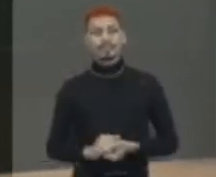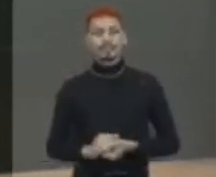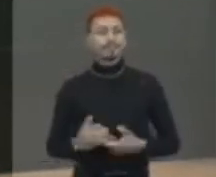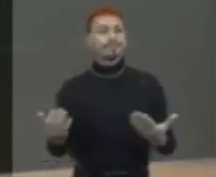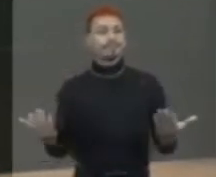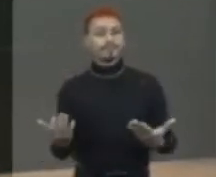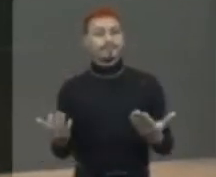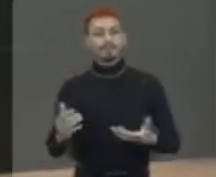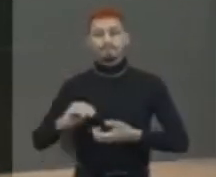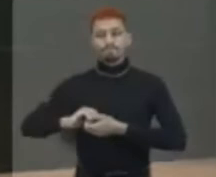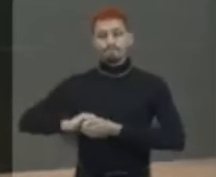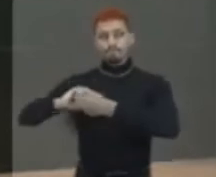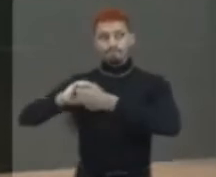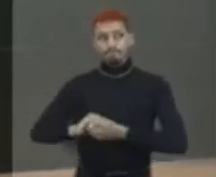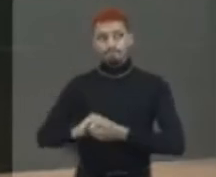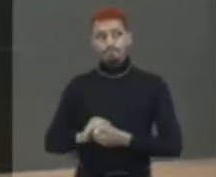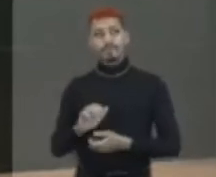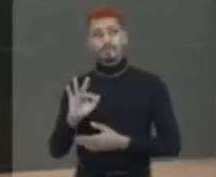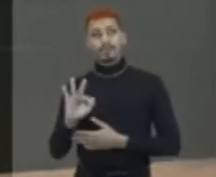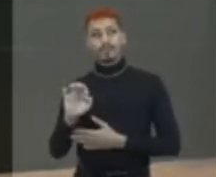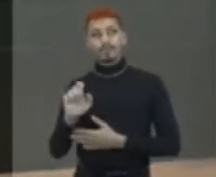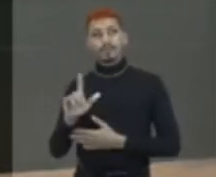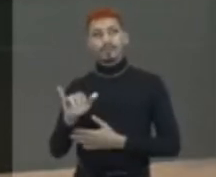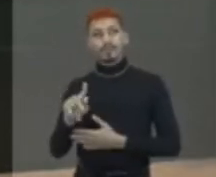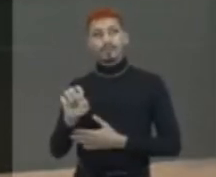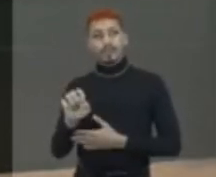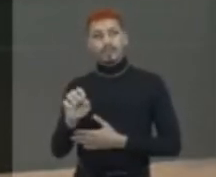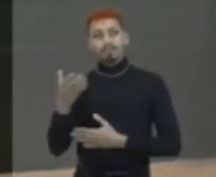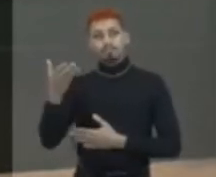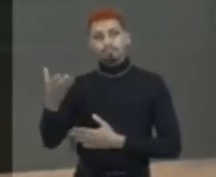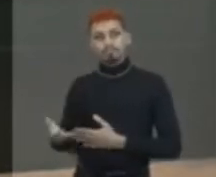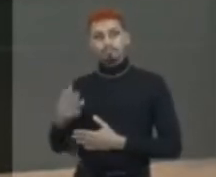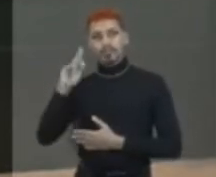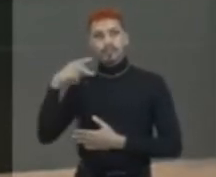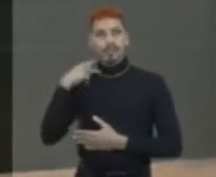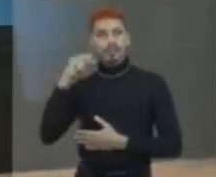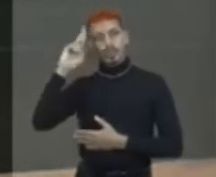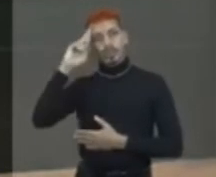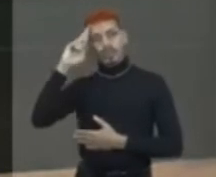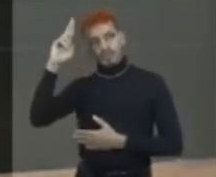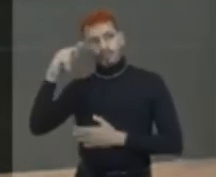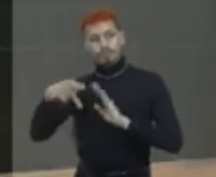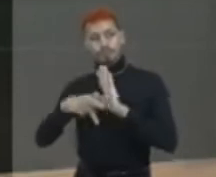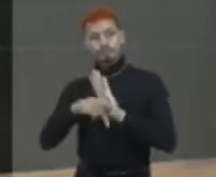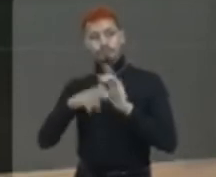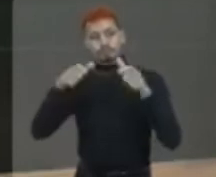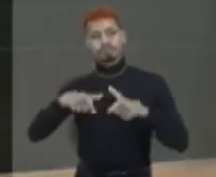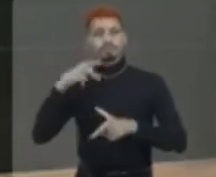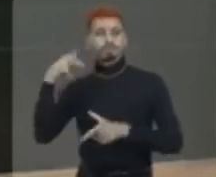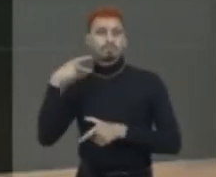Cumprimento Suas Excelências o Dr. Felipe de Moura Palha e Silva, Procurador-Chefe da Procuradoria da República no